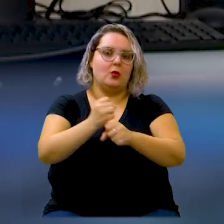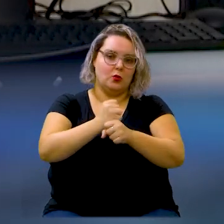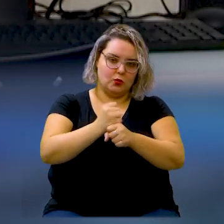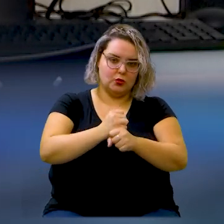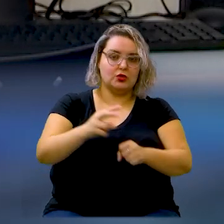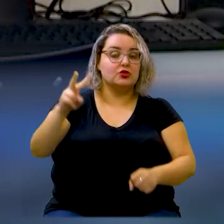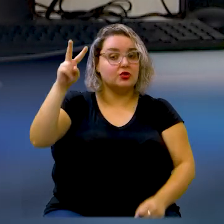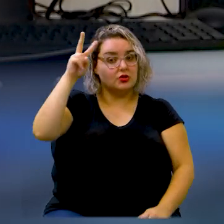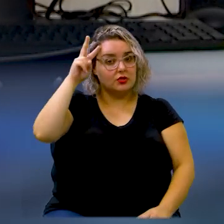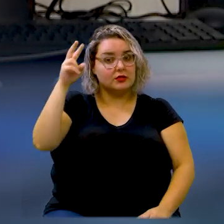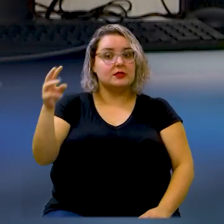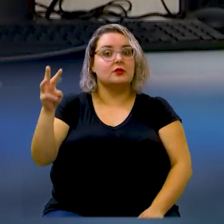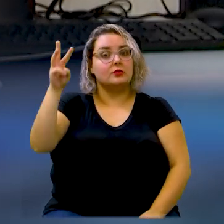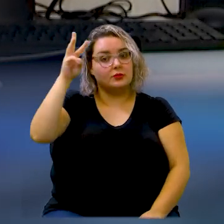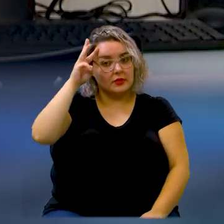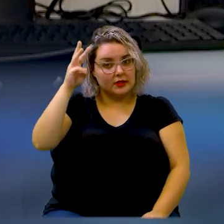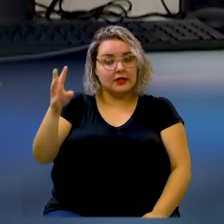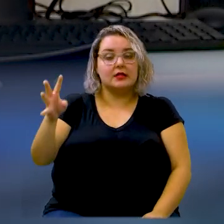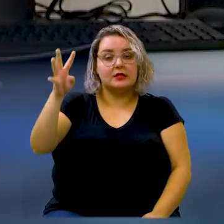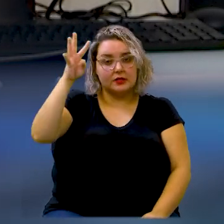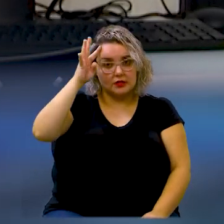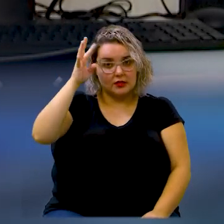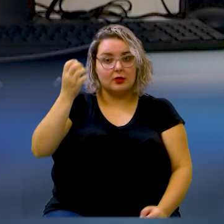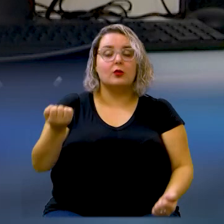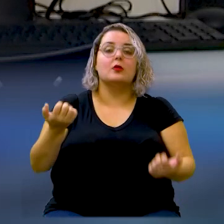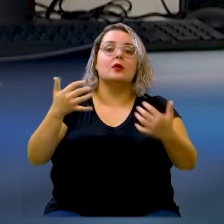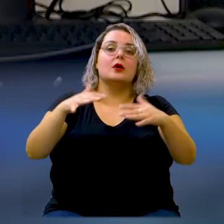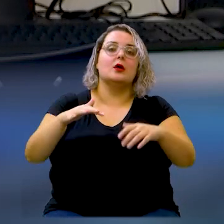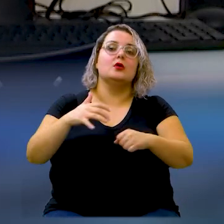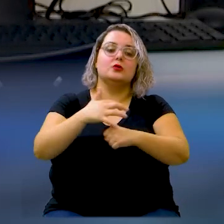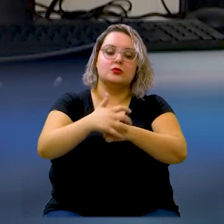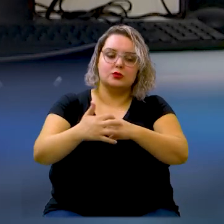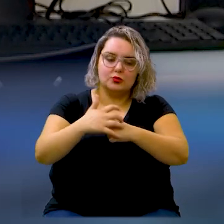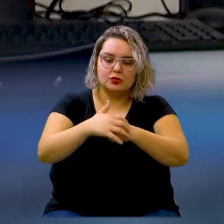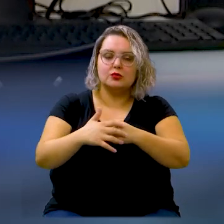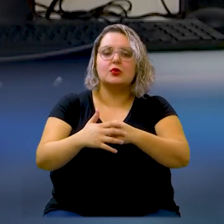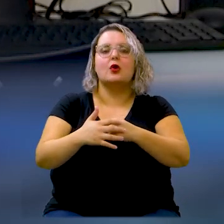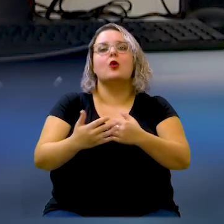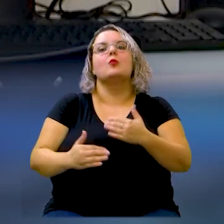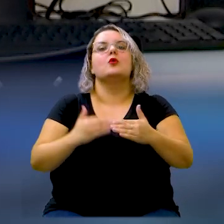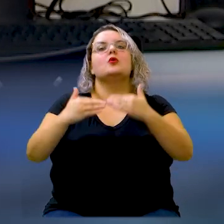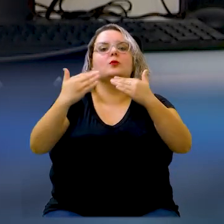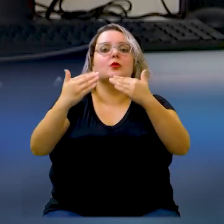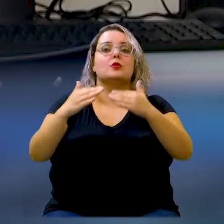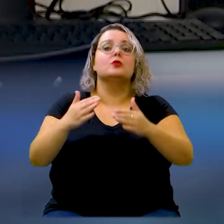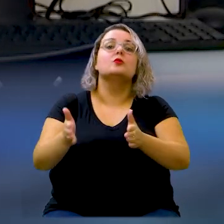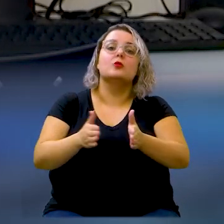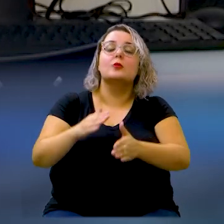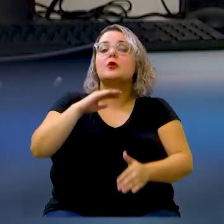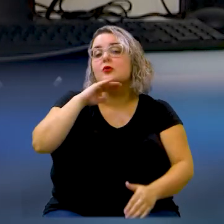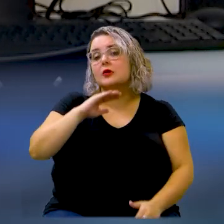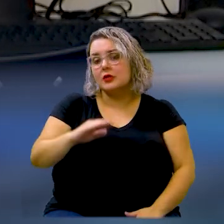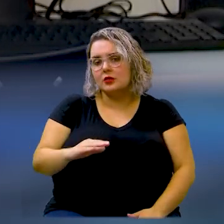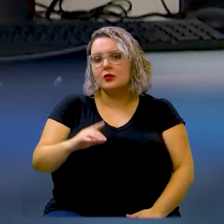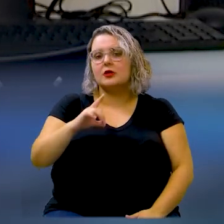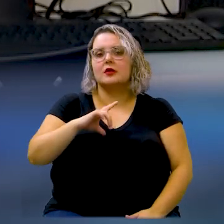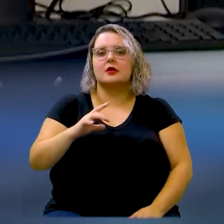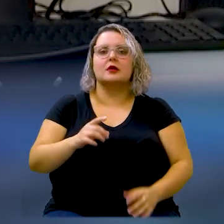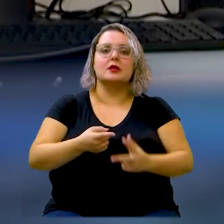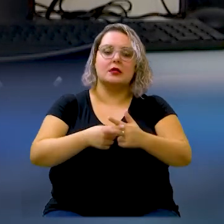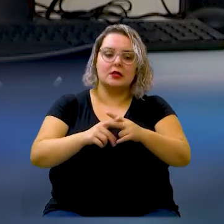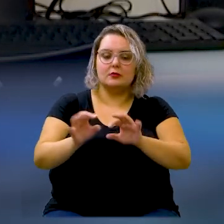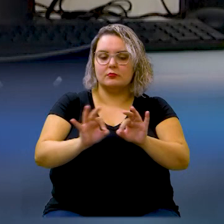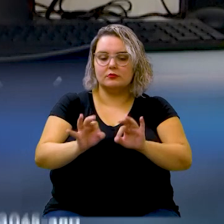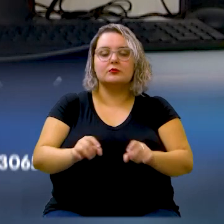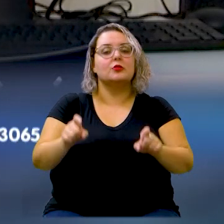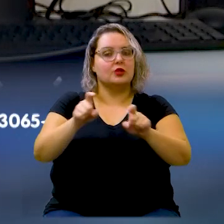de segunda, terça e quarta nós temos a inclusão digital produtiva também no período da tarde, que é o que tem a manutenção dos